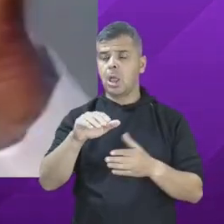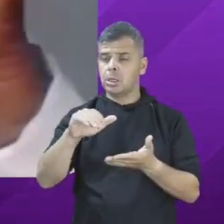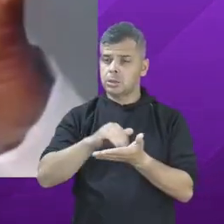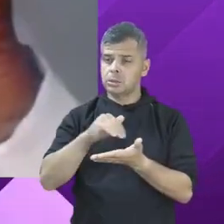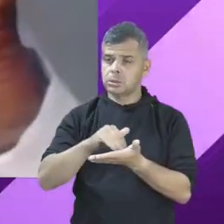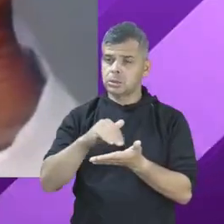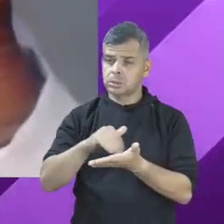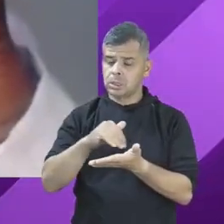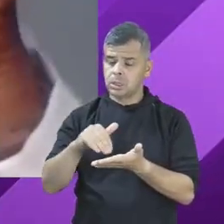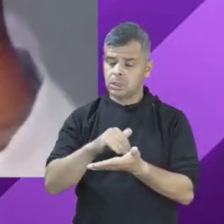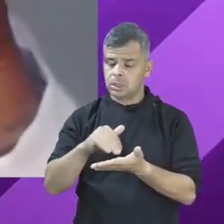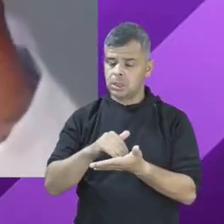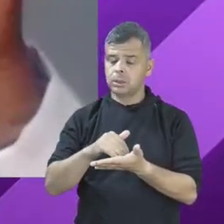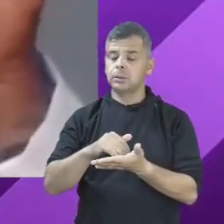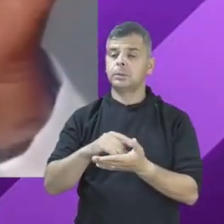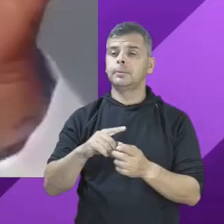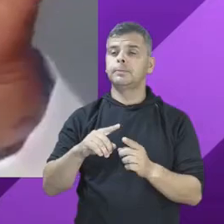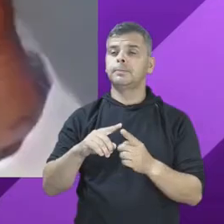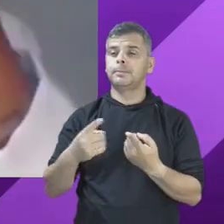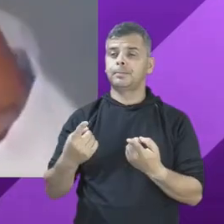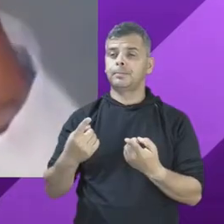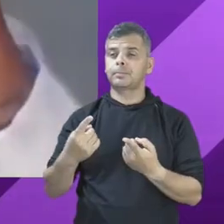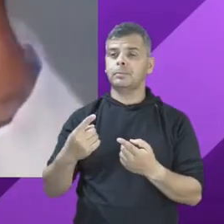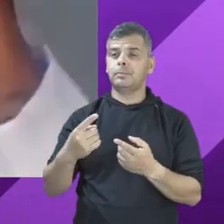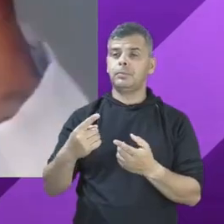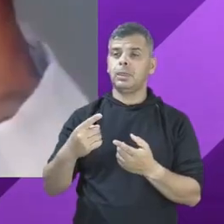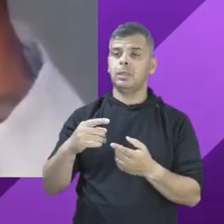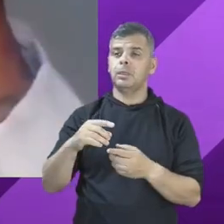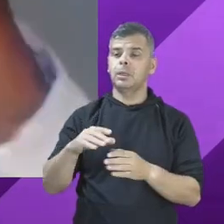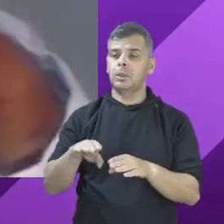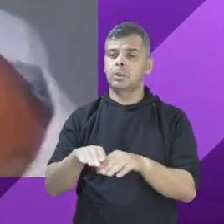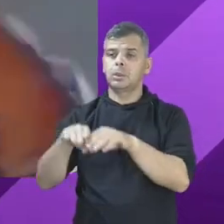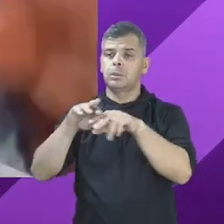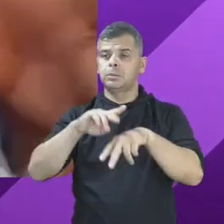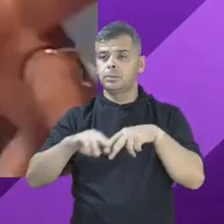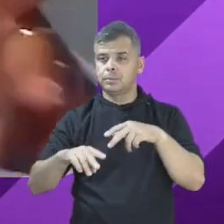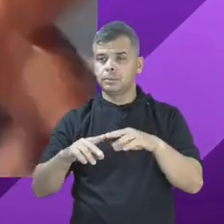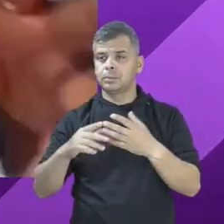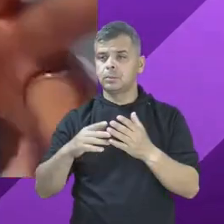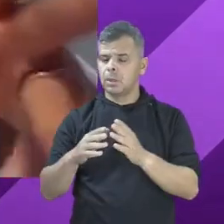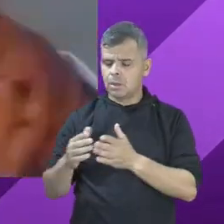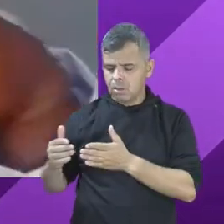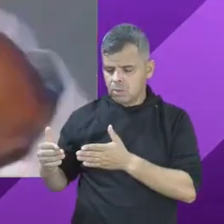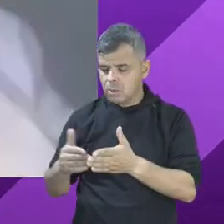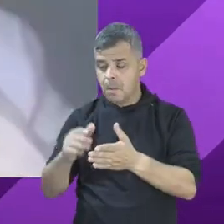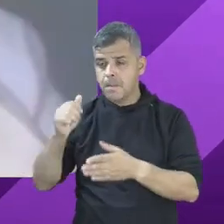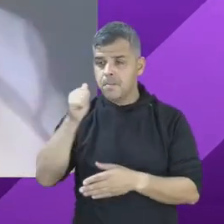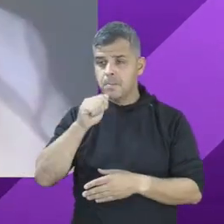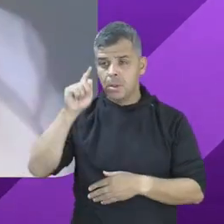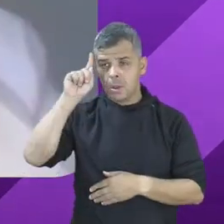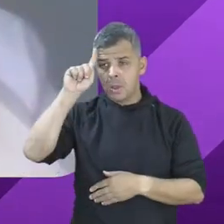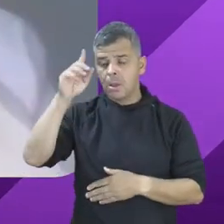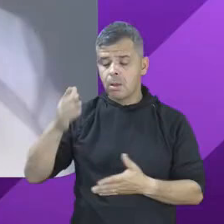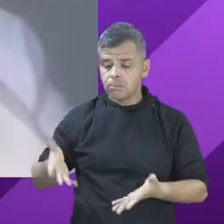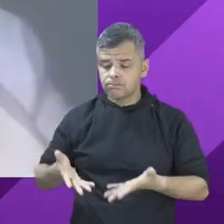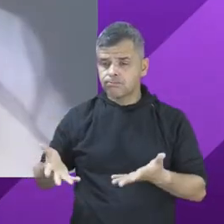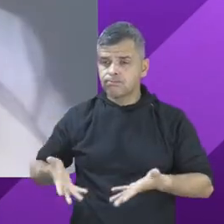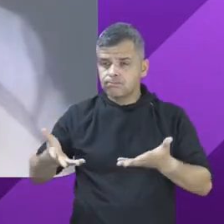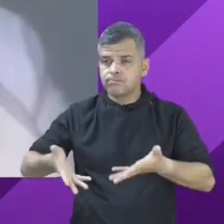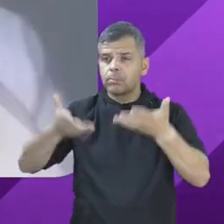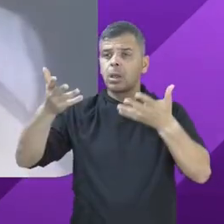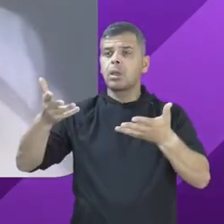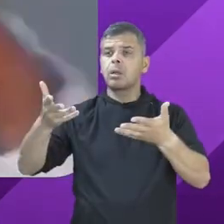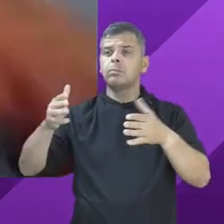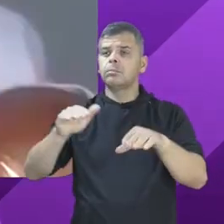somos uma equipe de maioria de mulheres negras, né? Mulheres negras que estão conduzindo a política, né, de promoção da igualdade